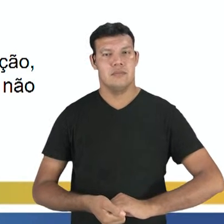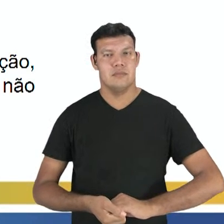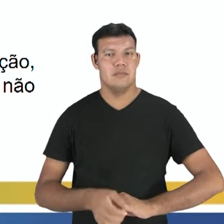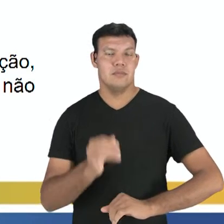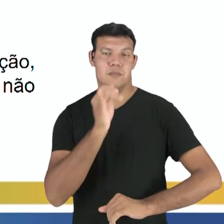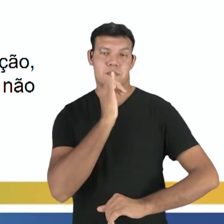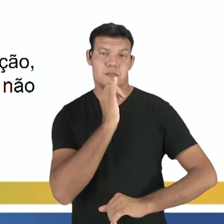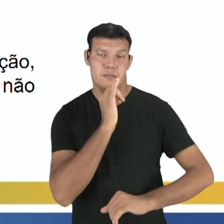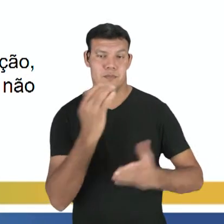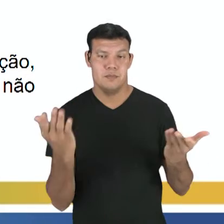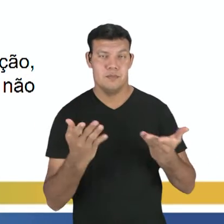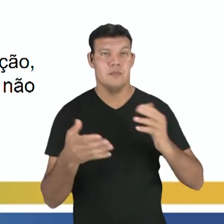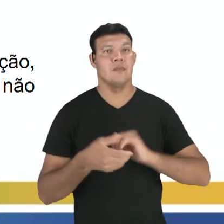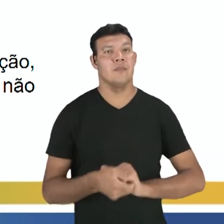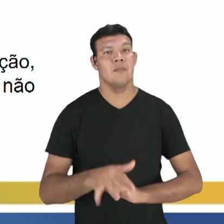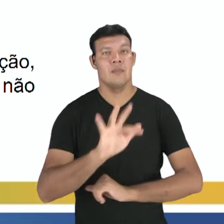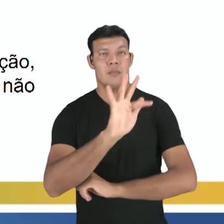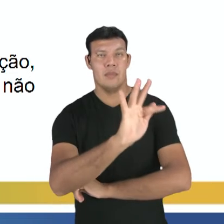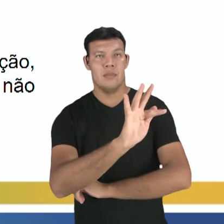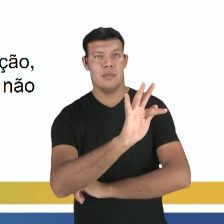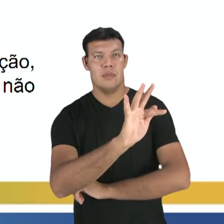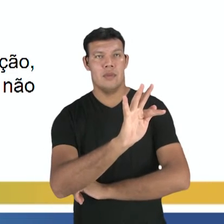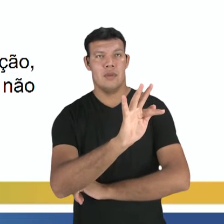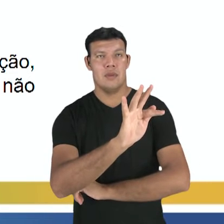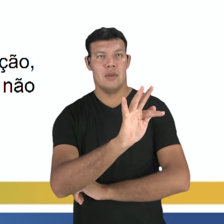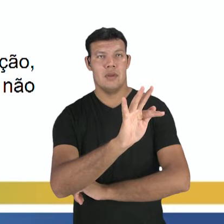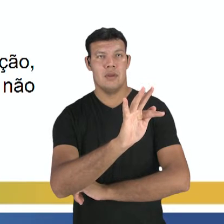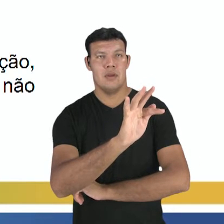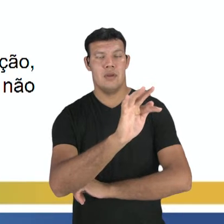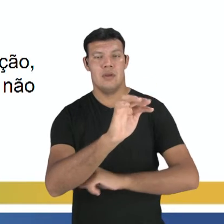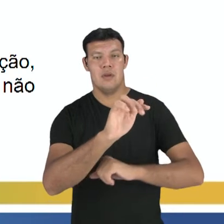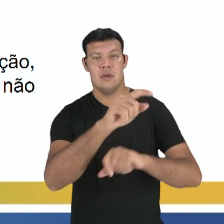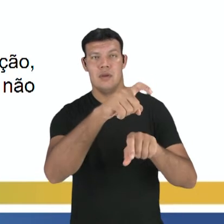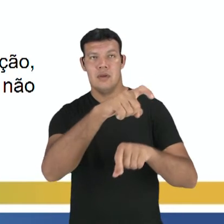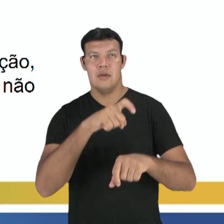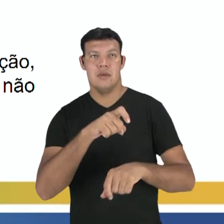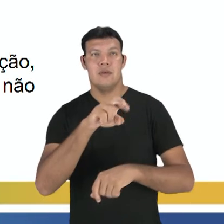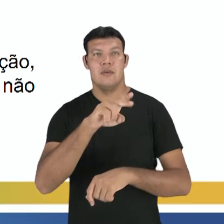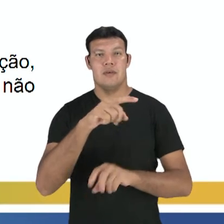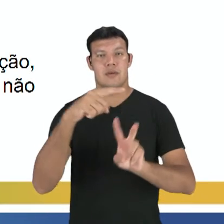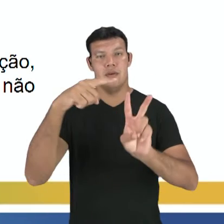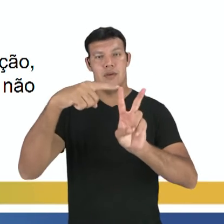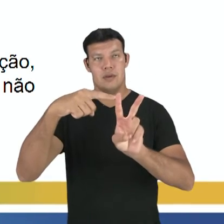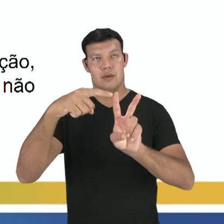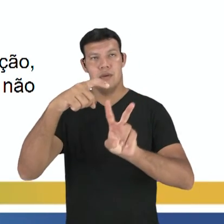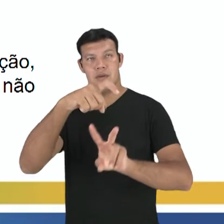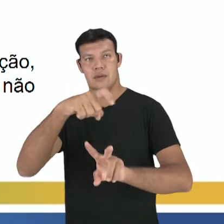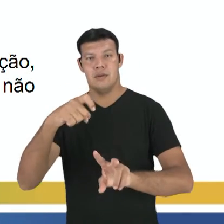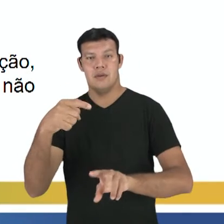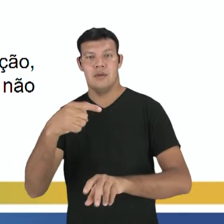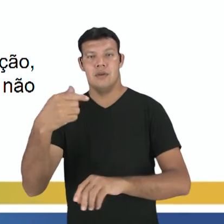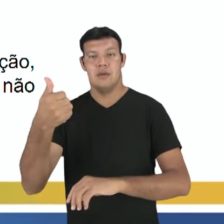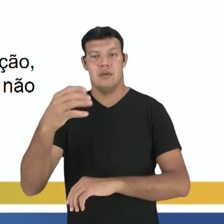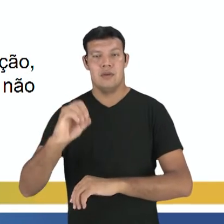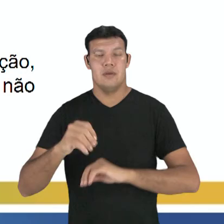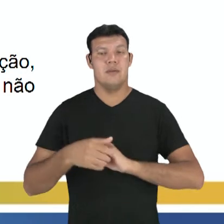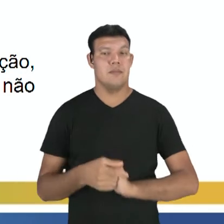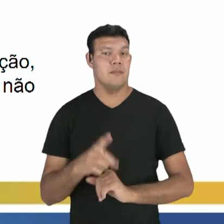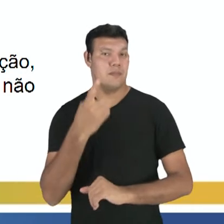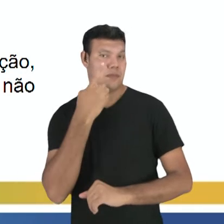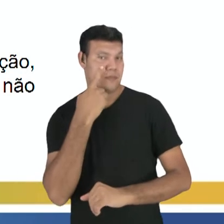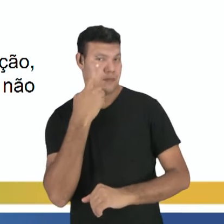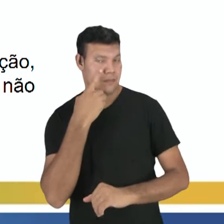Vejamos um exemplo. Meu f de x é igual à minha raiz quadrada de x menos 10.